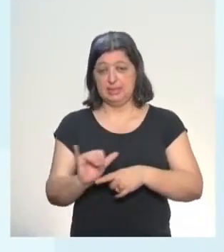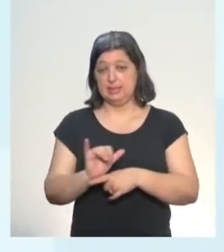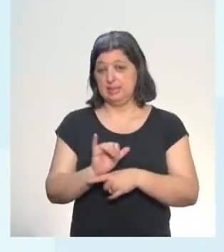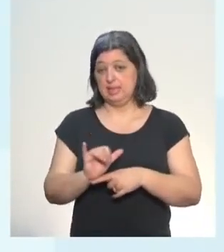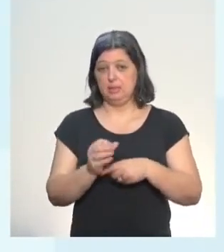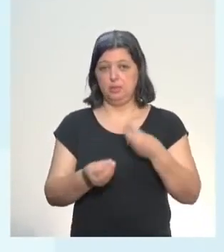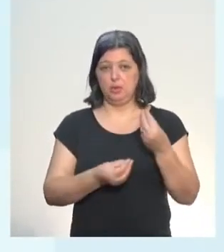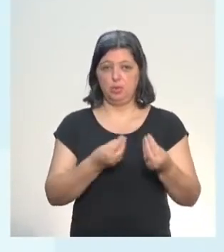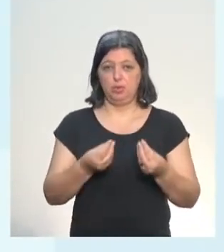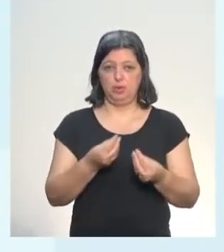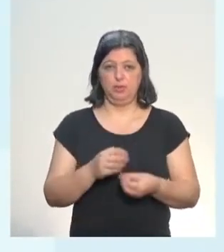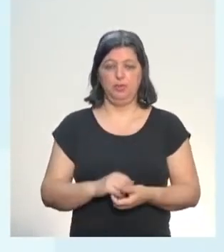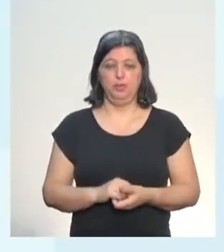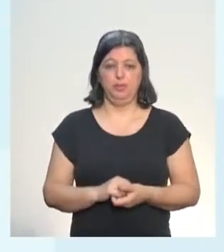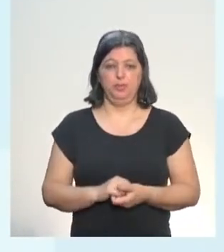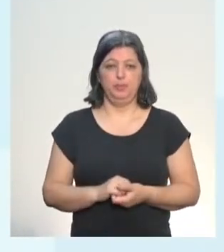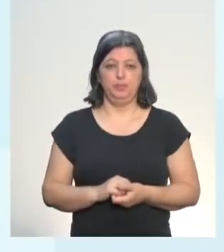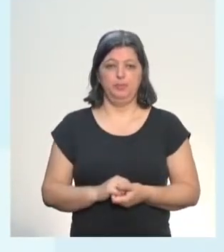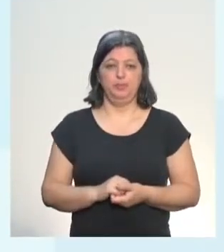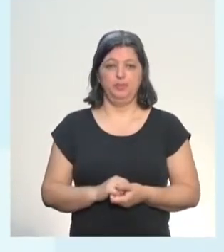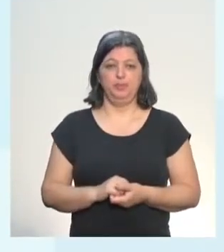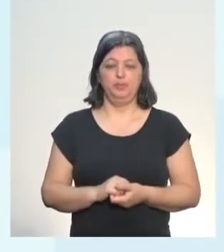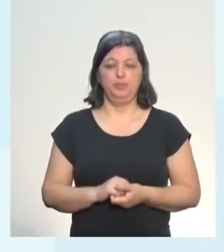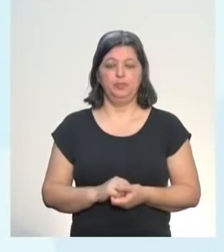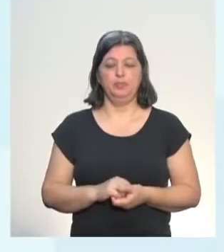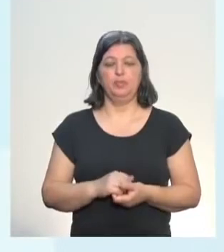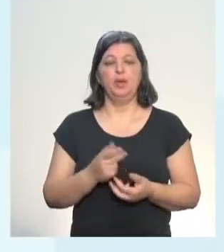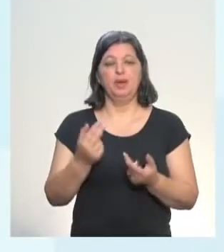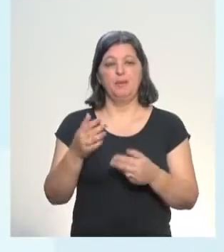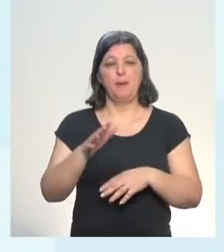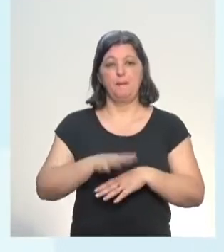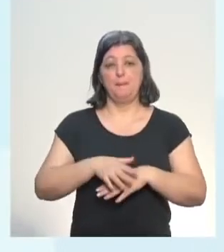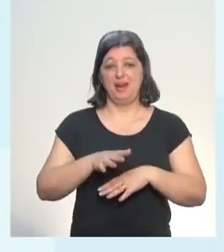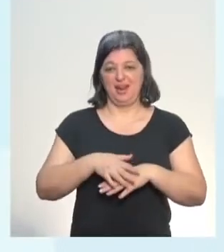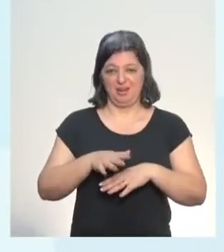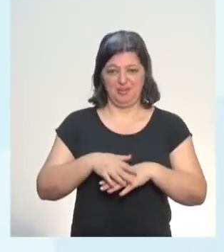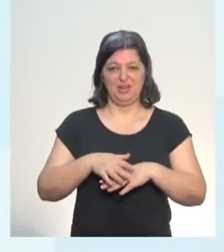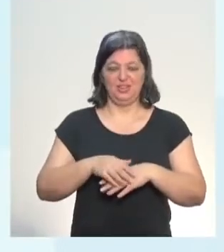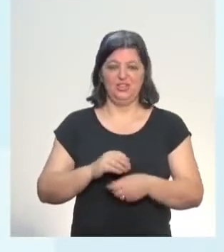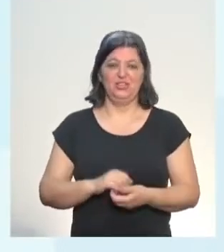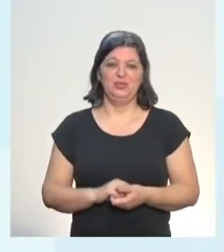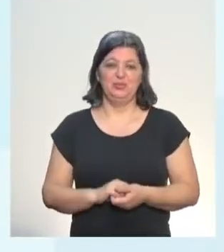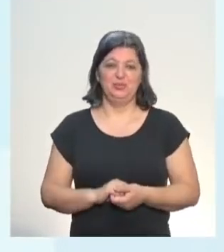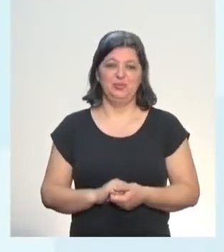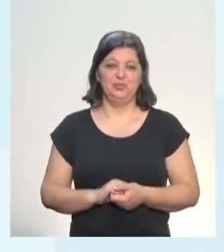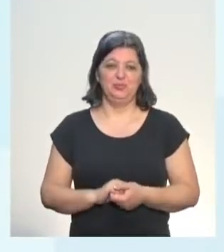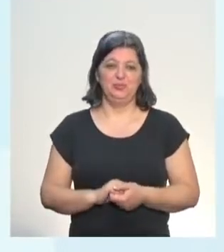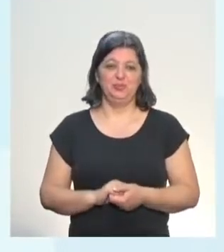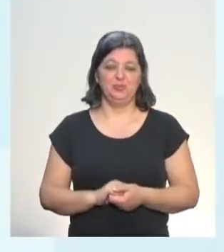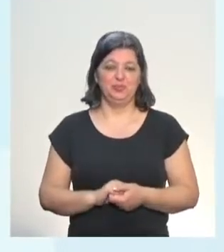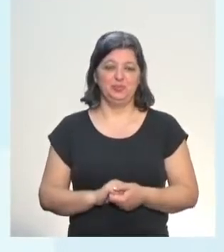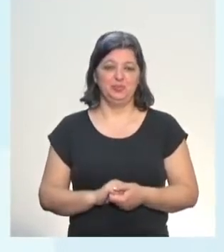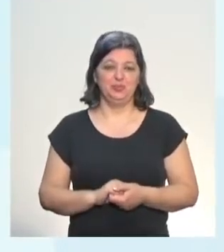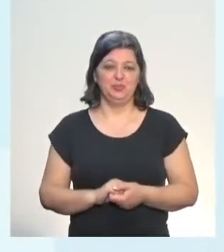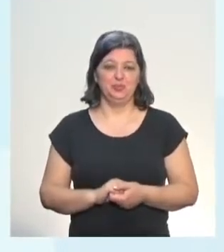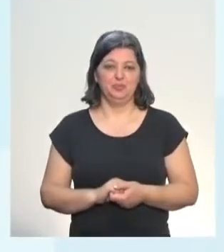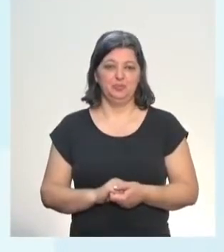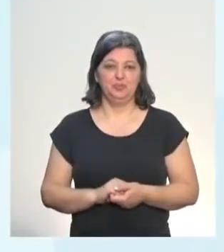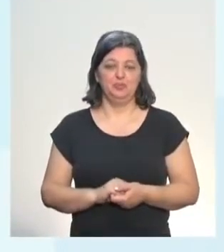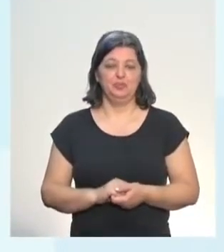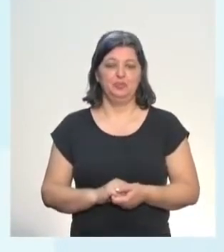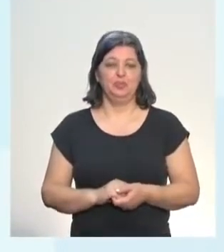atonim. Atonim, né? Lembra do professor de matemática também, do Tonim? Então, atonim, né? Para você falar do